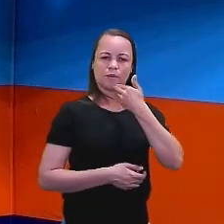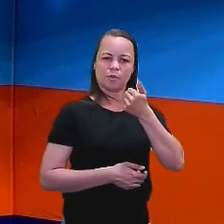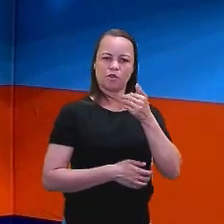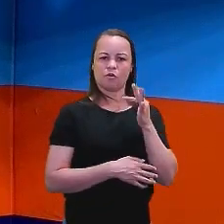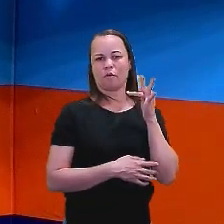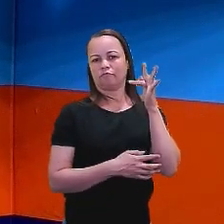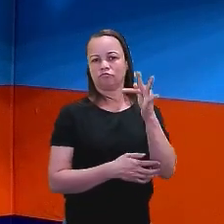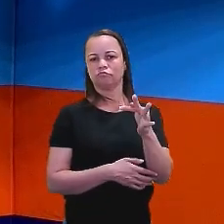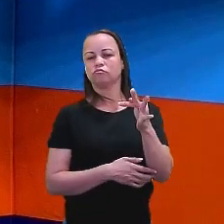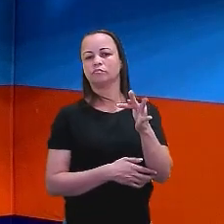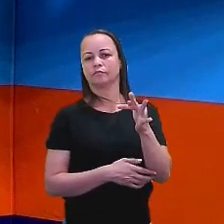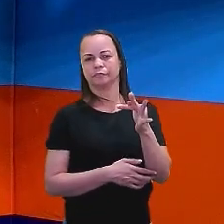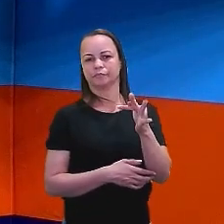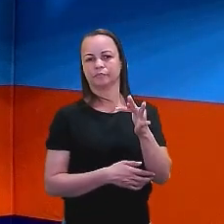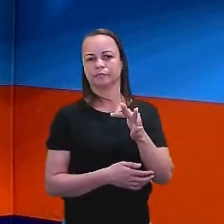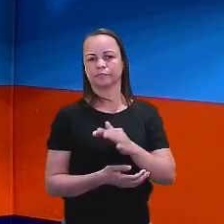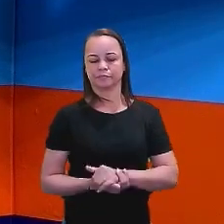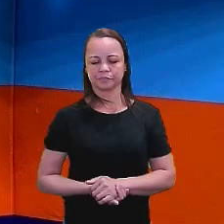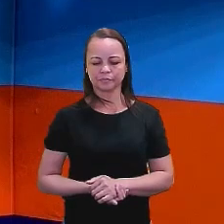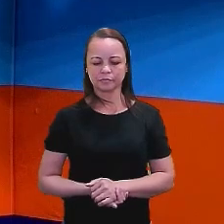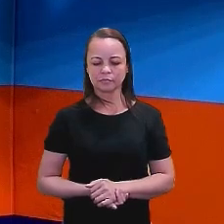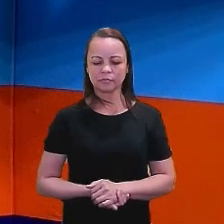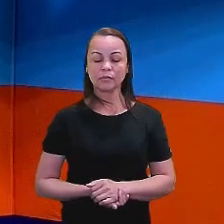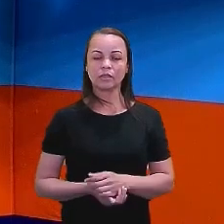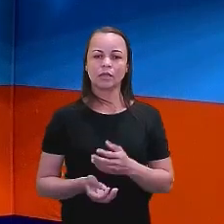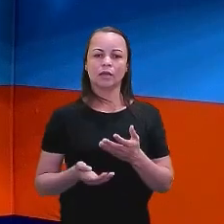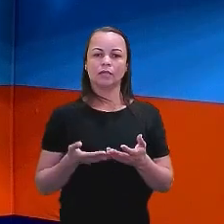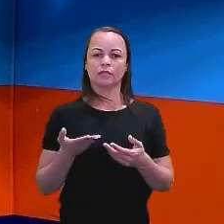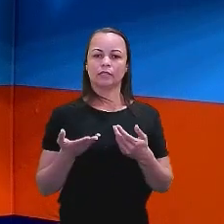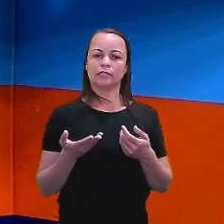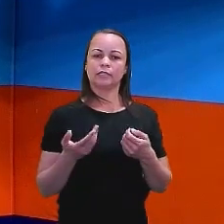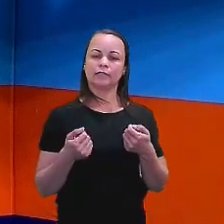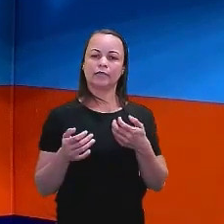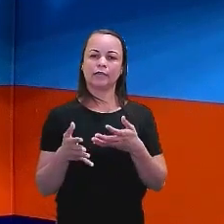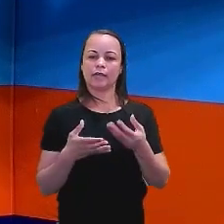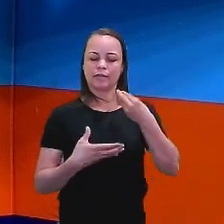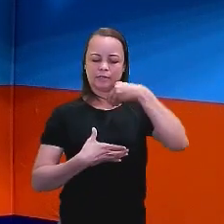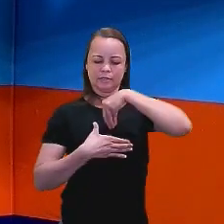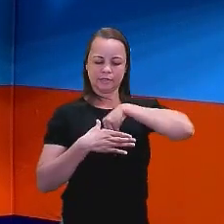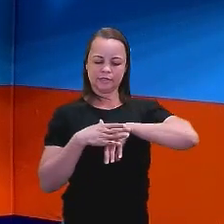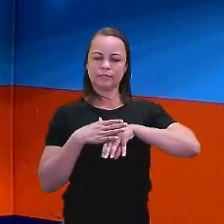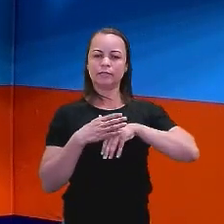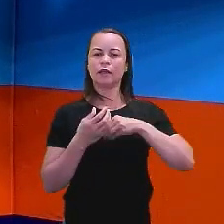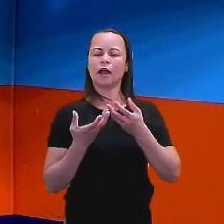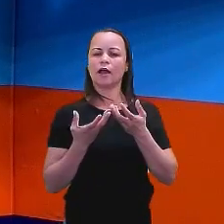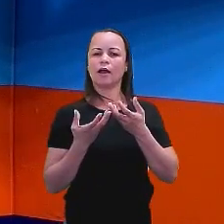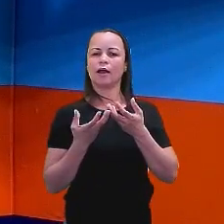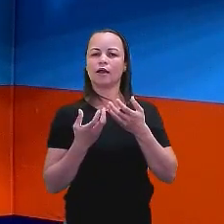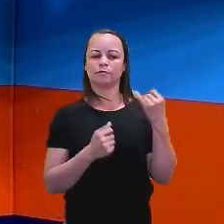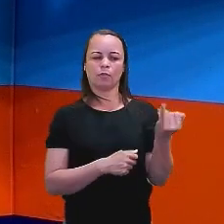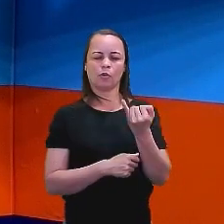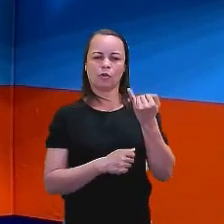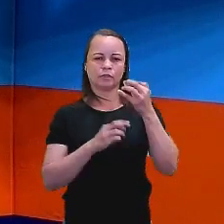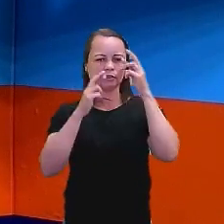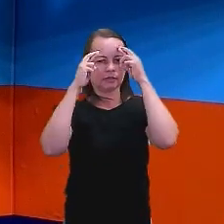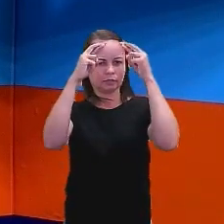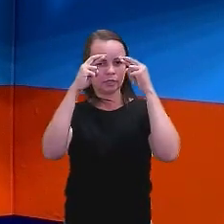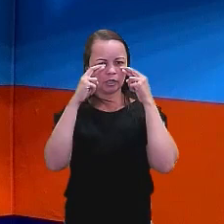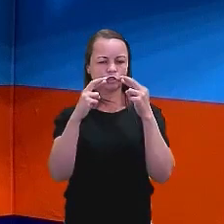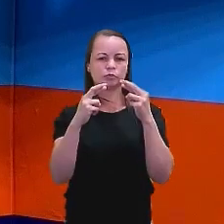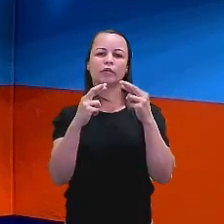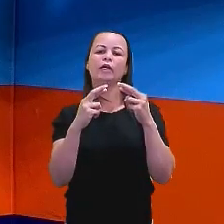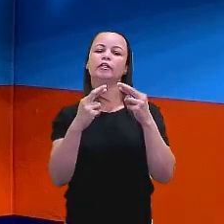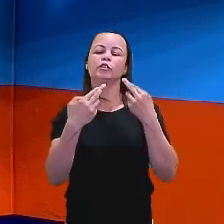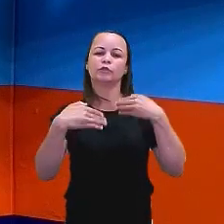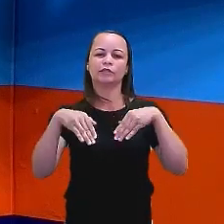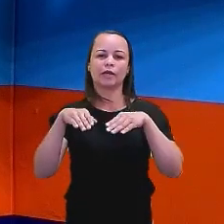pessoas naturalizem ou internalizem a importância do respeito e da dignidade